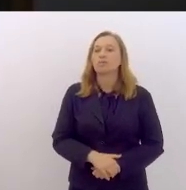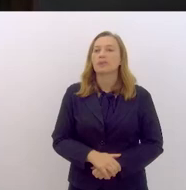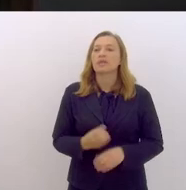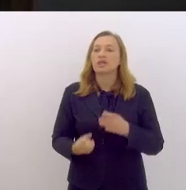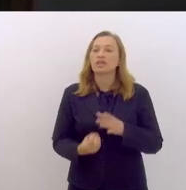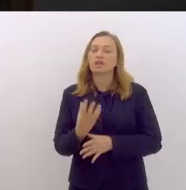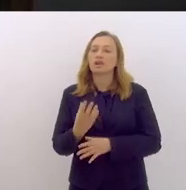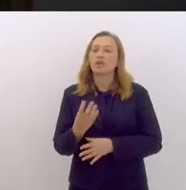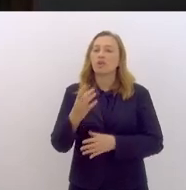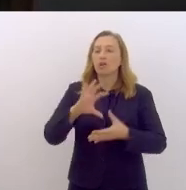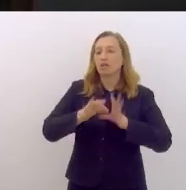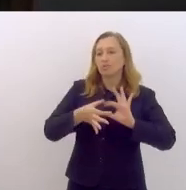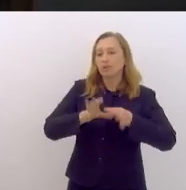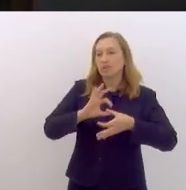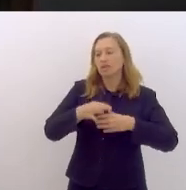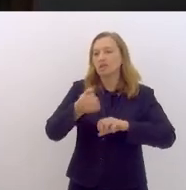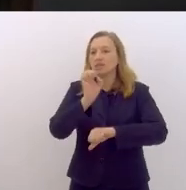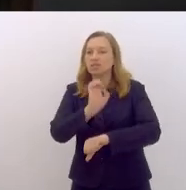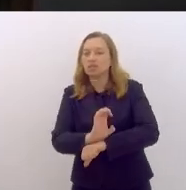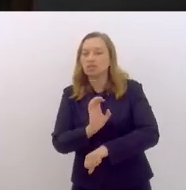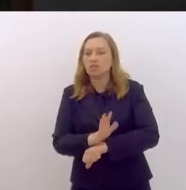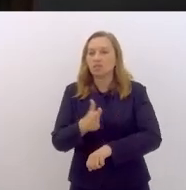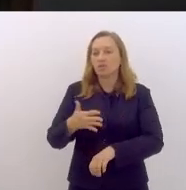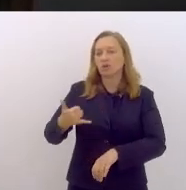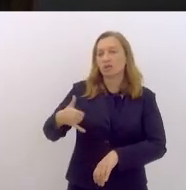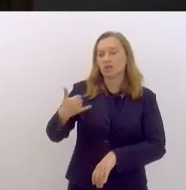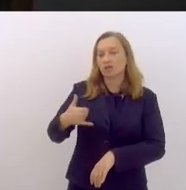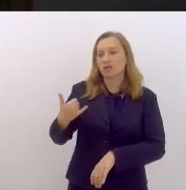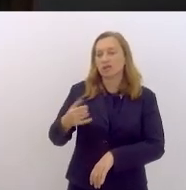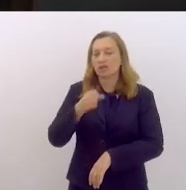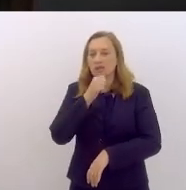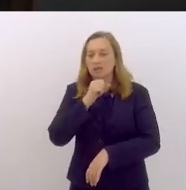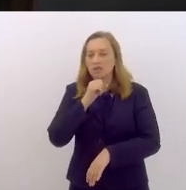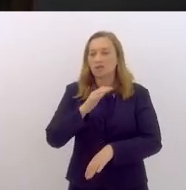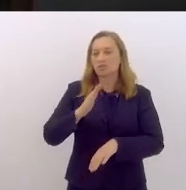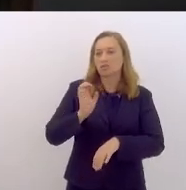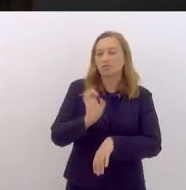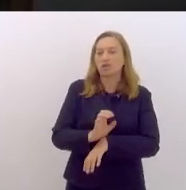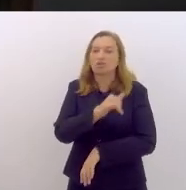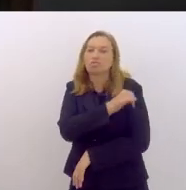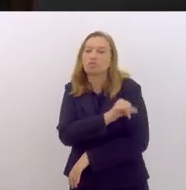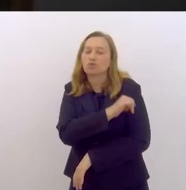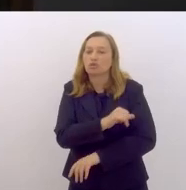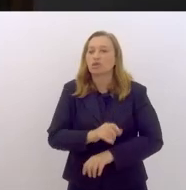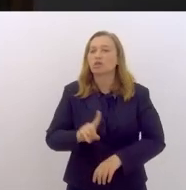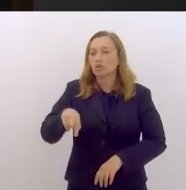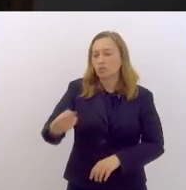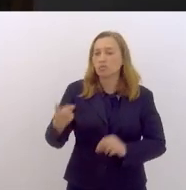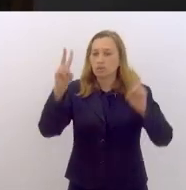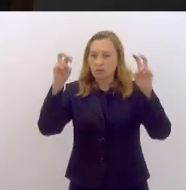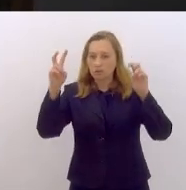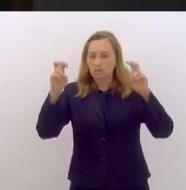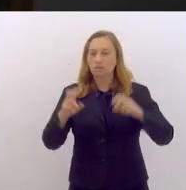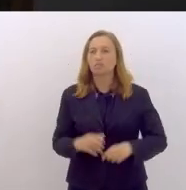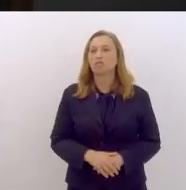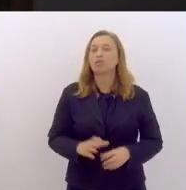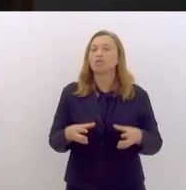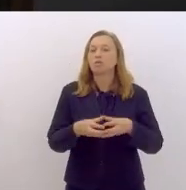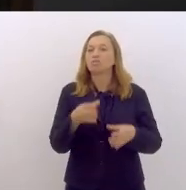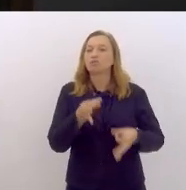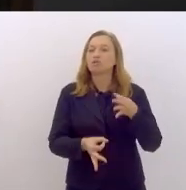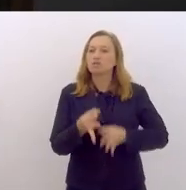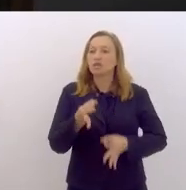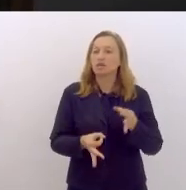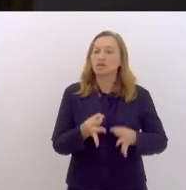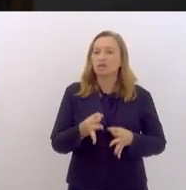cria as Olimpíadas Estaduais da Melhoridade no âmbito do Estado do Rio de Janeiro e fixa outras providências. Pareceres das comissões de Constituição